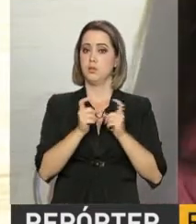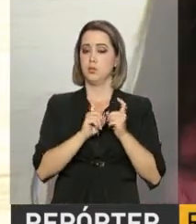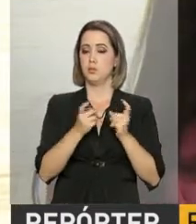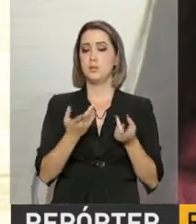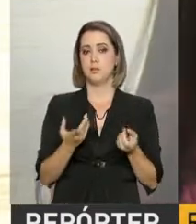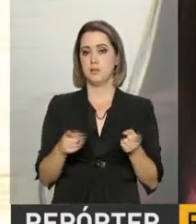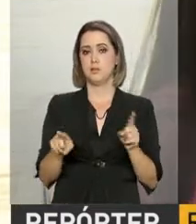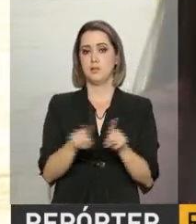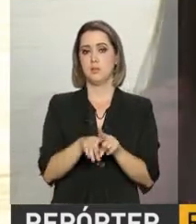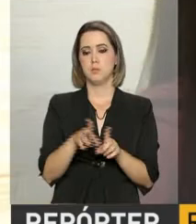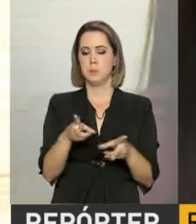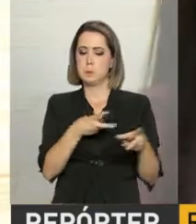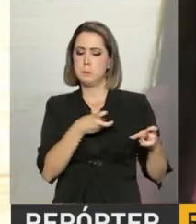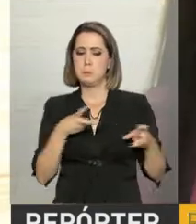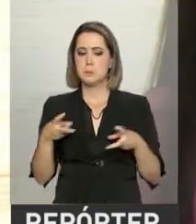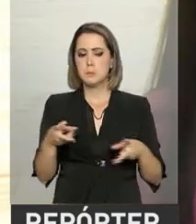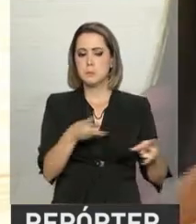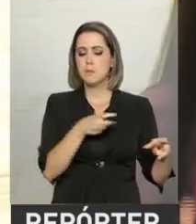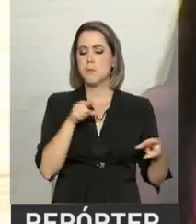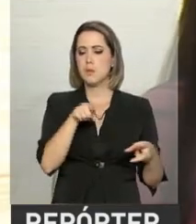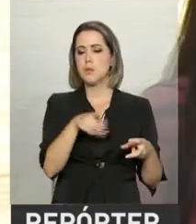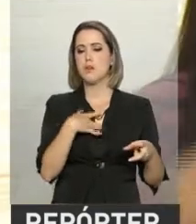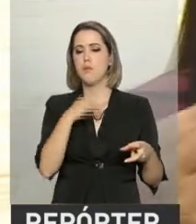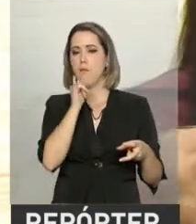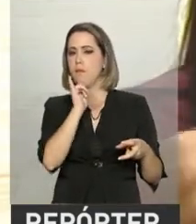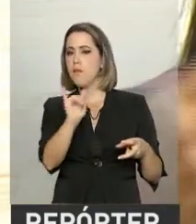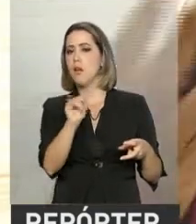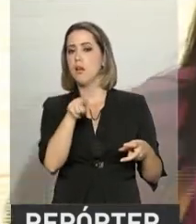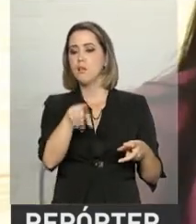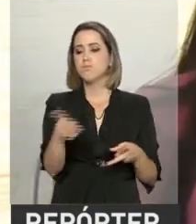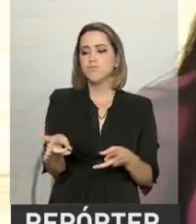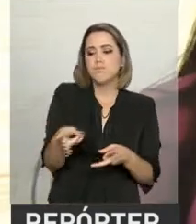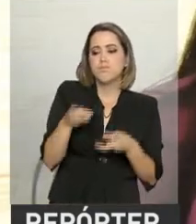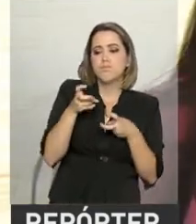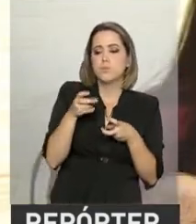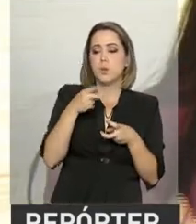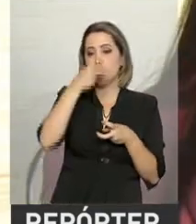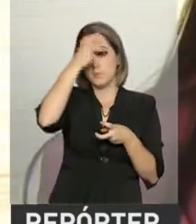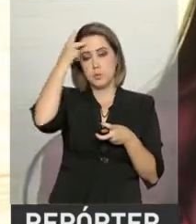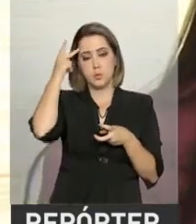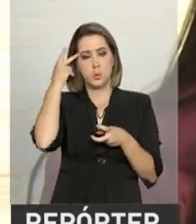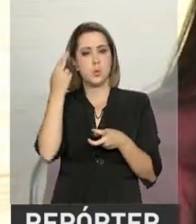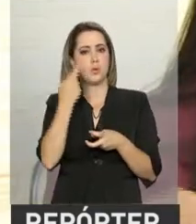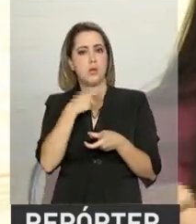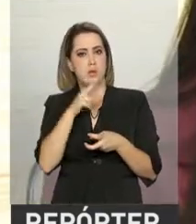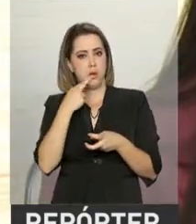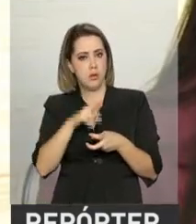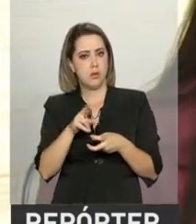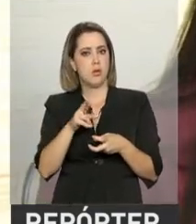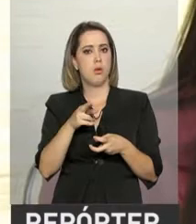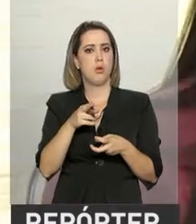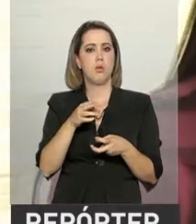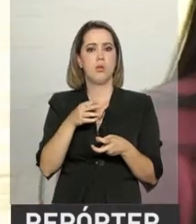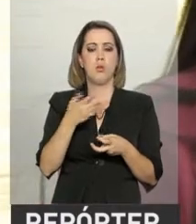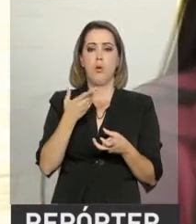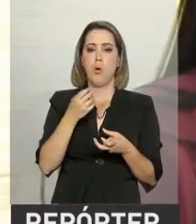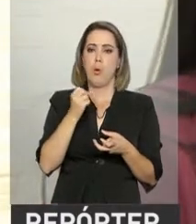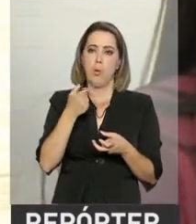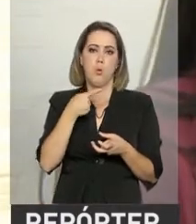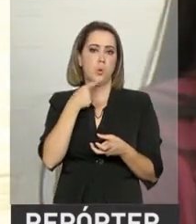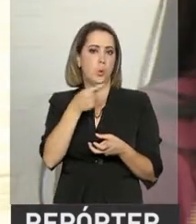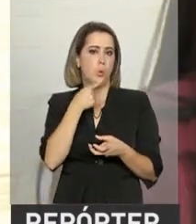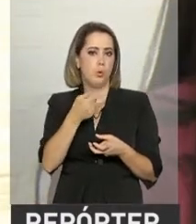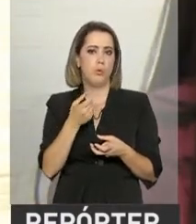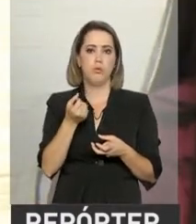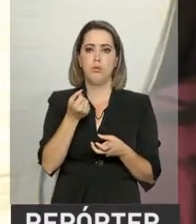da sua percepção através do que ele está informando seja elogio seja uma crítica seja uma reclamação é